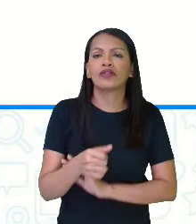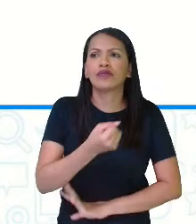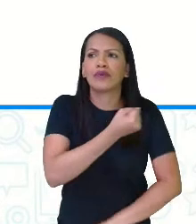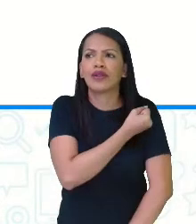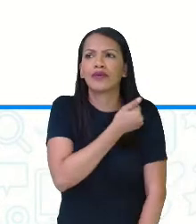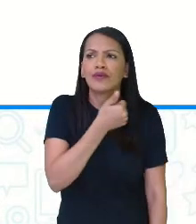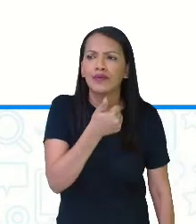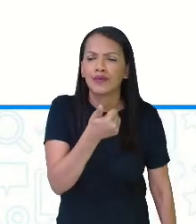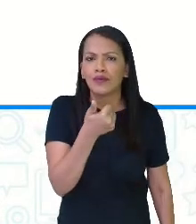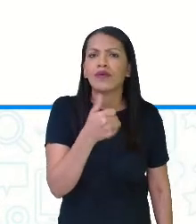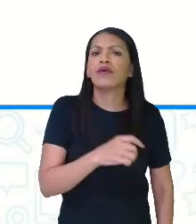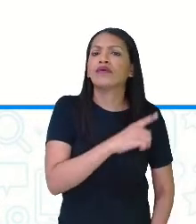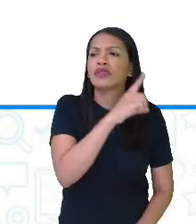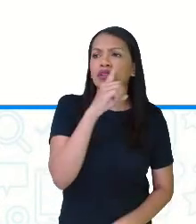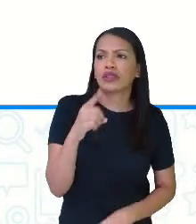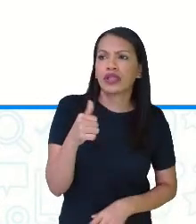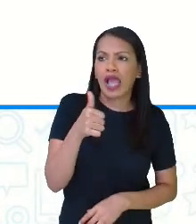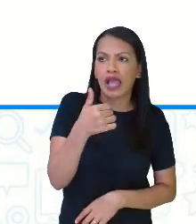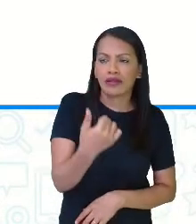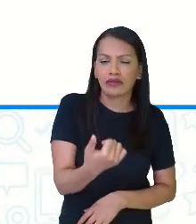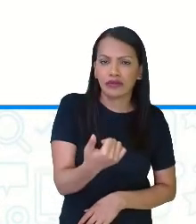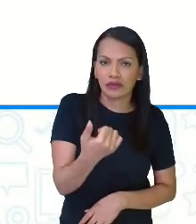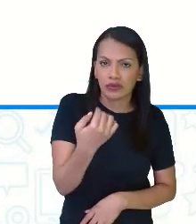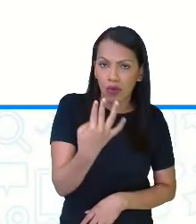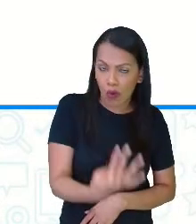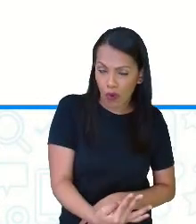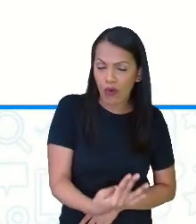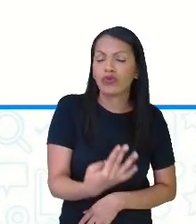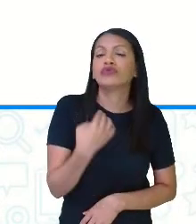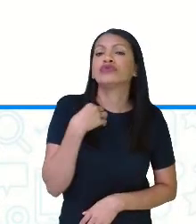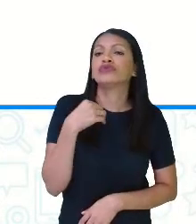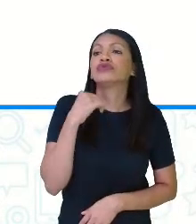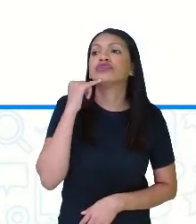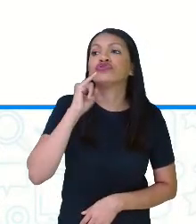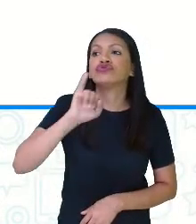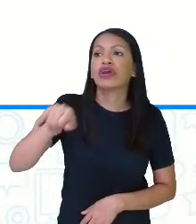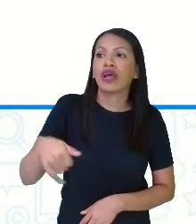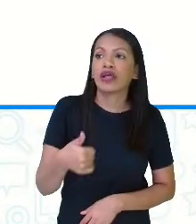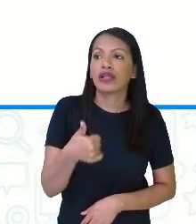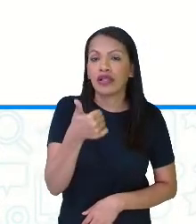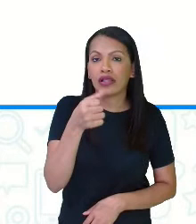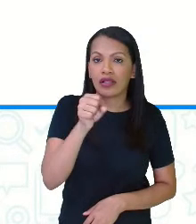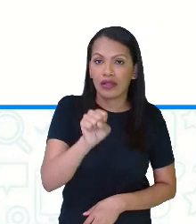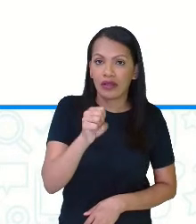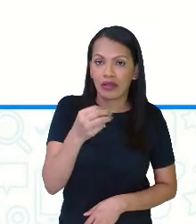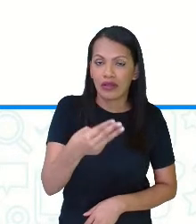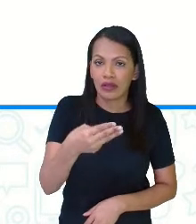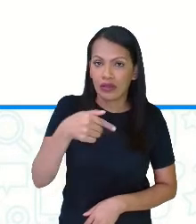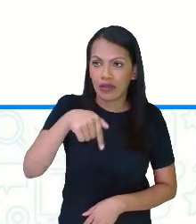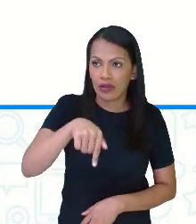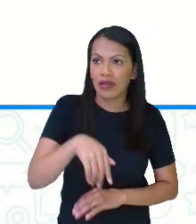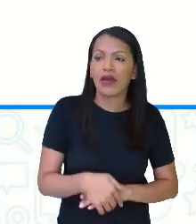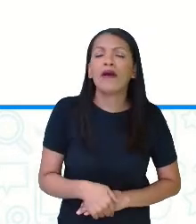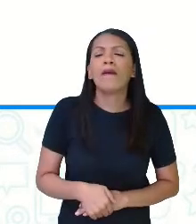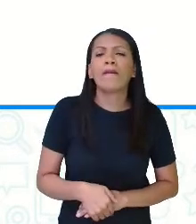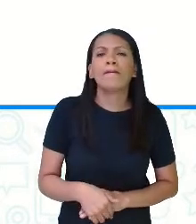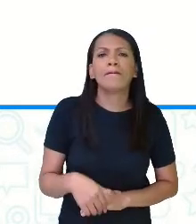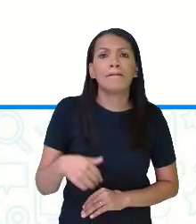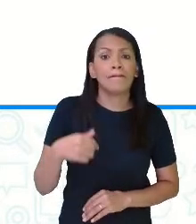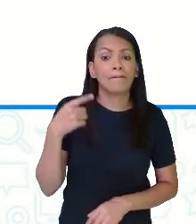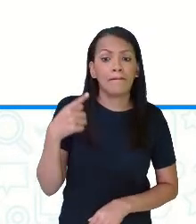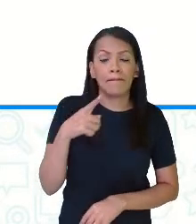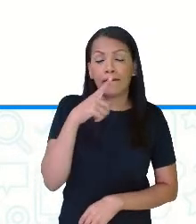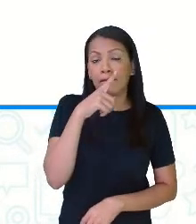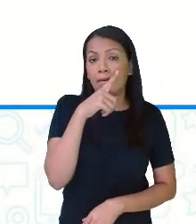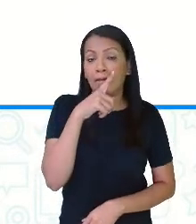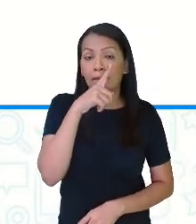de 1837. São proibidos de frequentar as escolas públicas. Primeiro, pessoas que